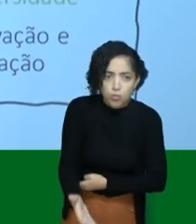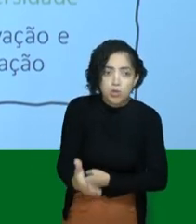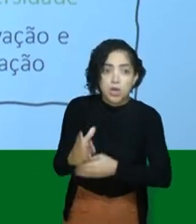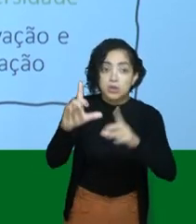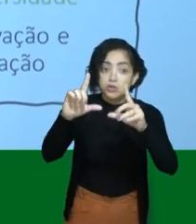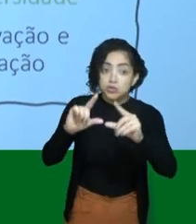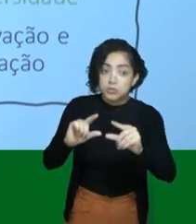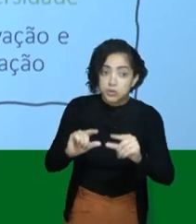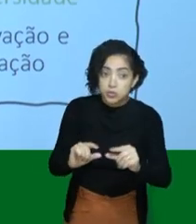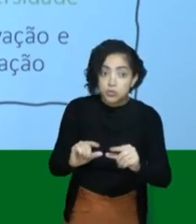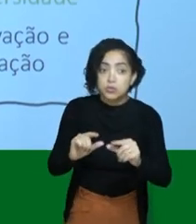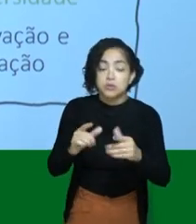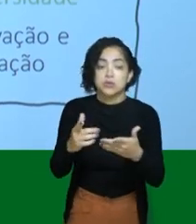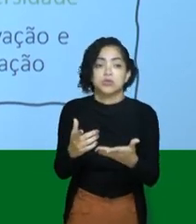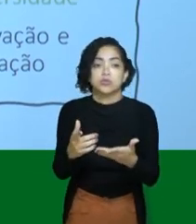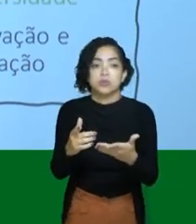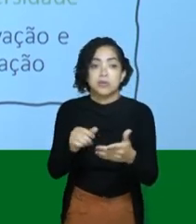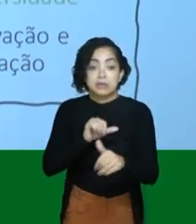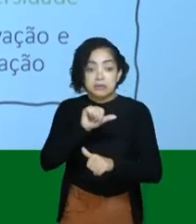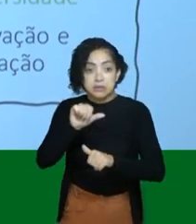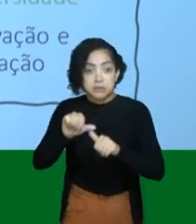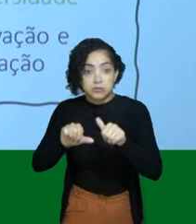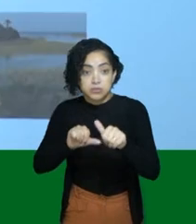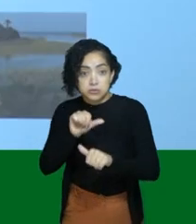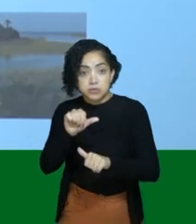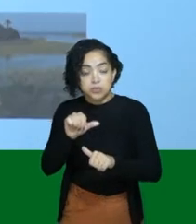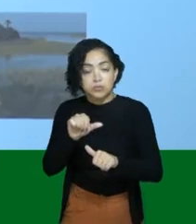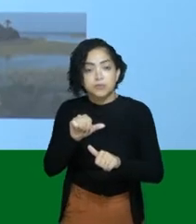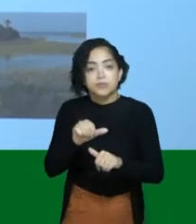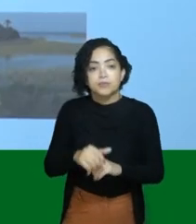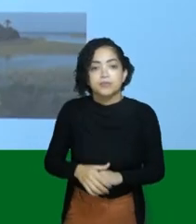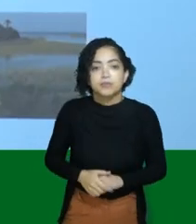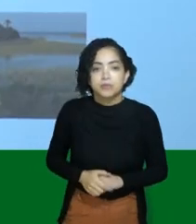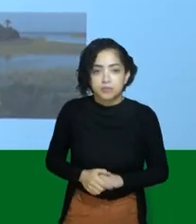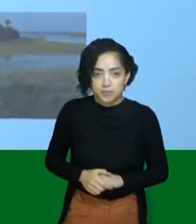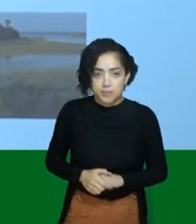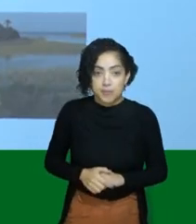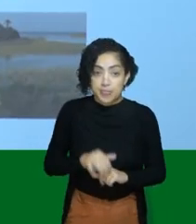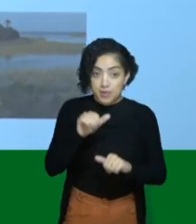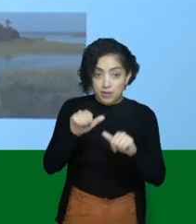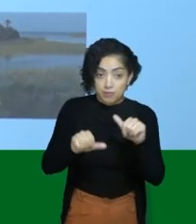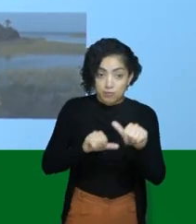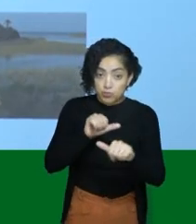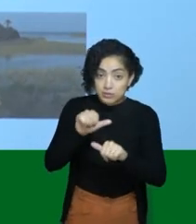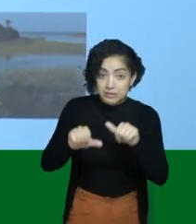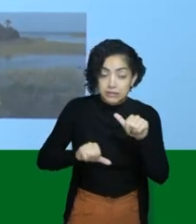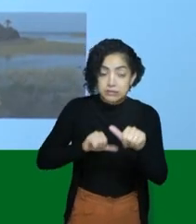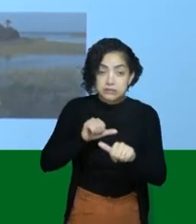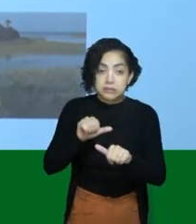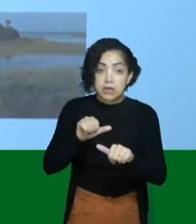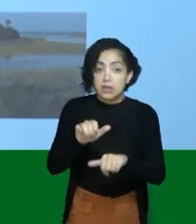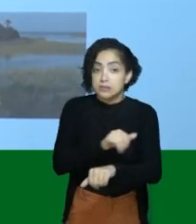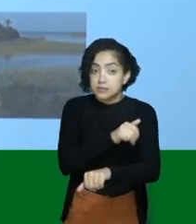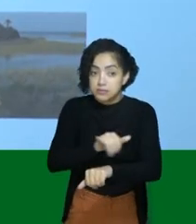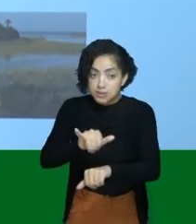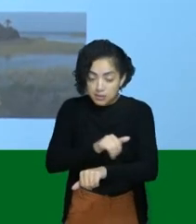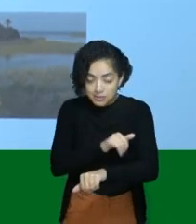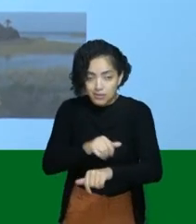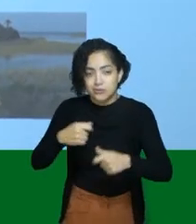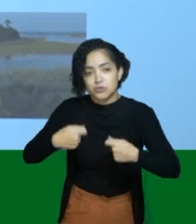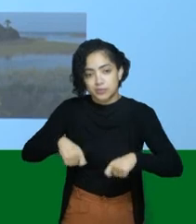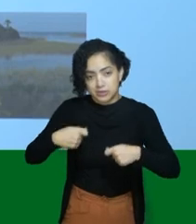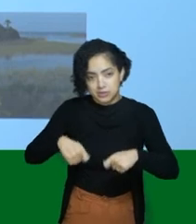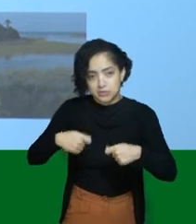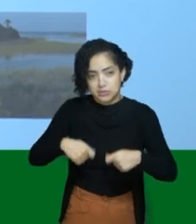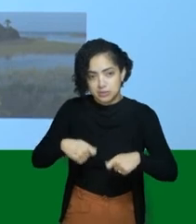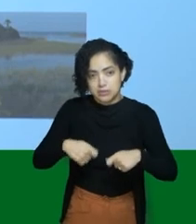combustível fóssil. Transição para energias, então, né, então vamos lá. Transição para energias, né? Então a gente tem que ter estratégias para isso,